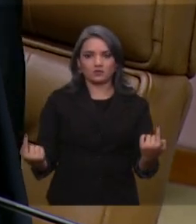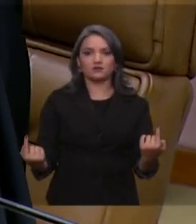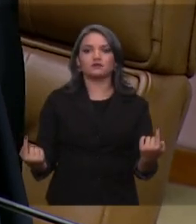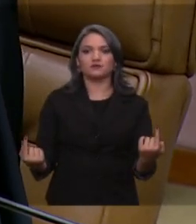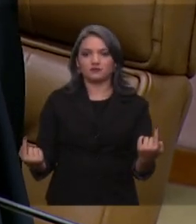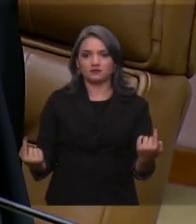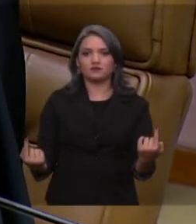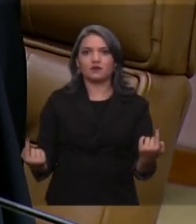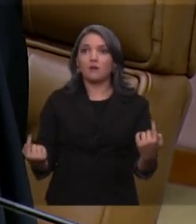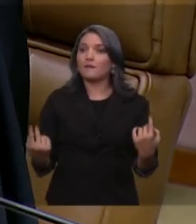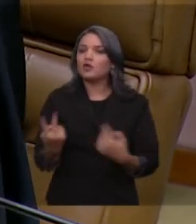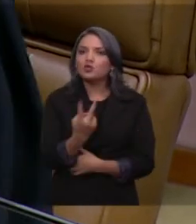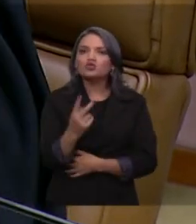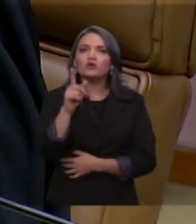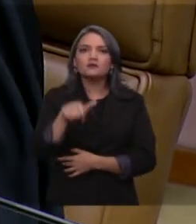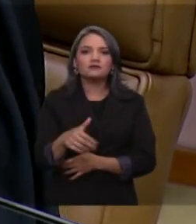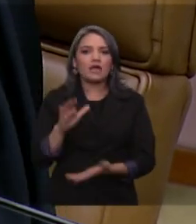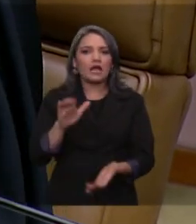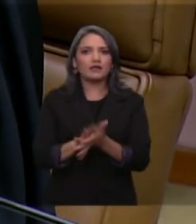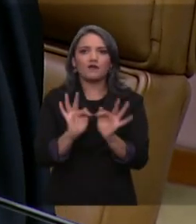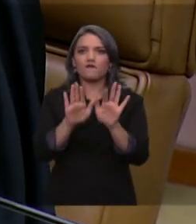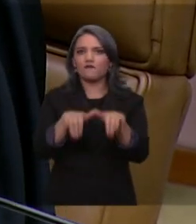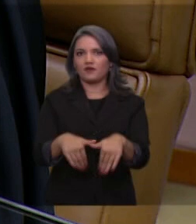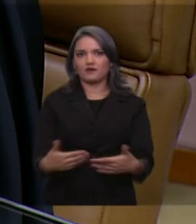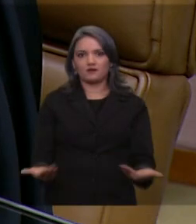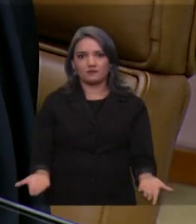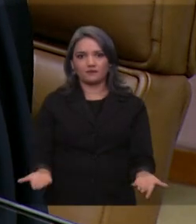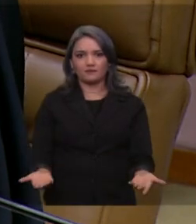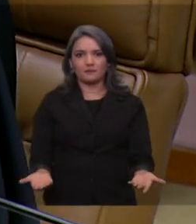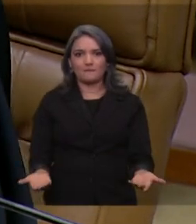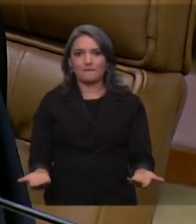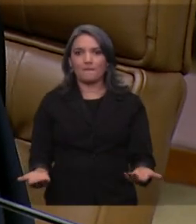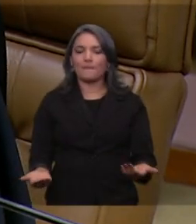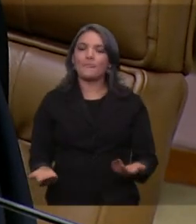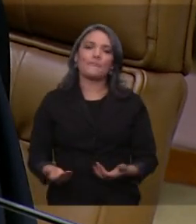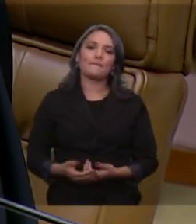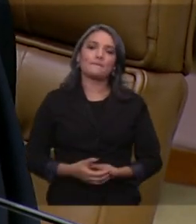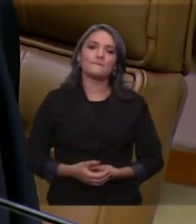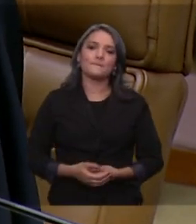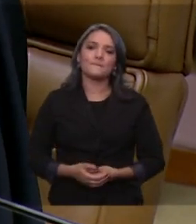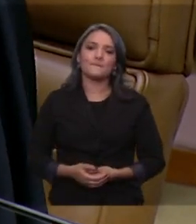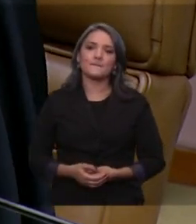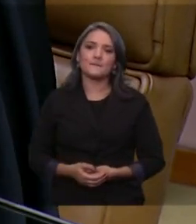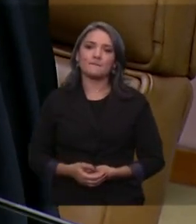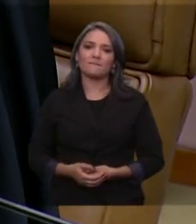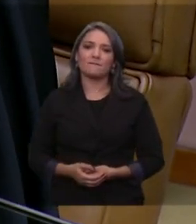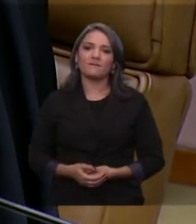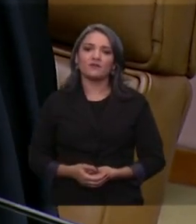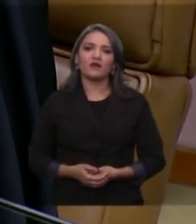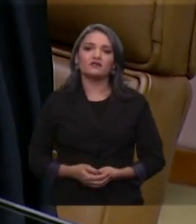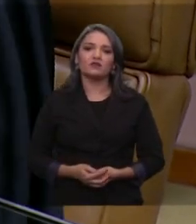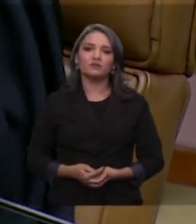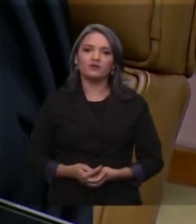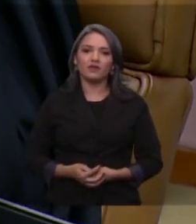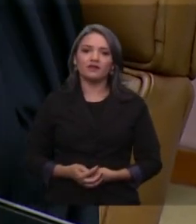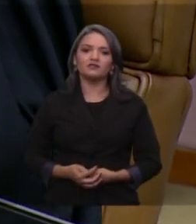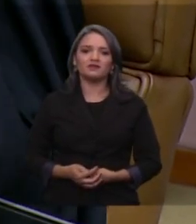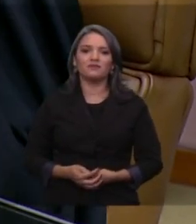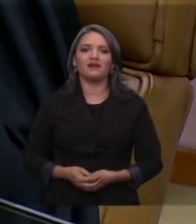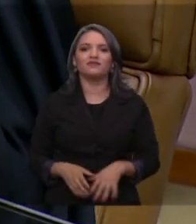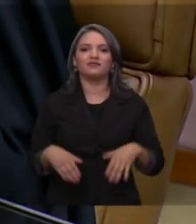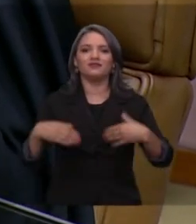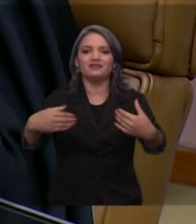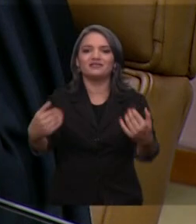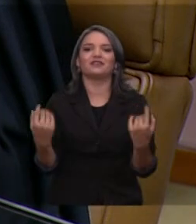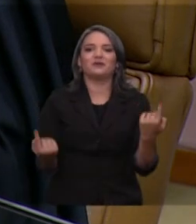gênero dissolubilidade. Duas espécies, e não são duas espécies que têm os mesmos efeitos.